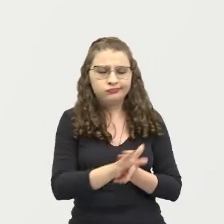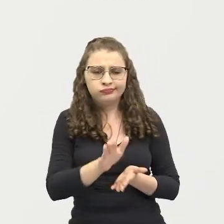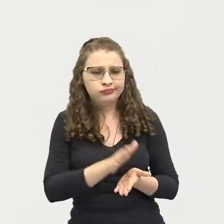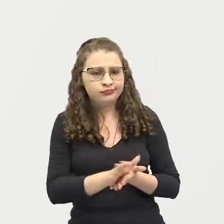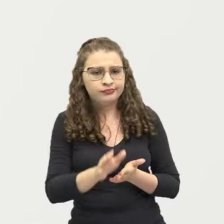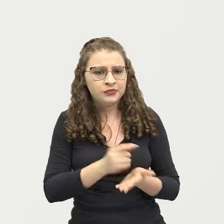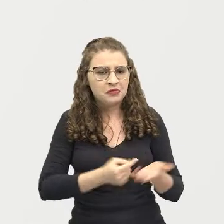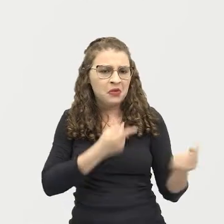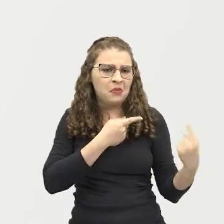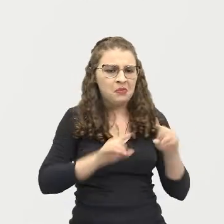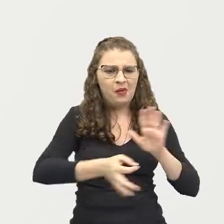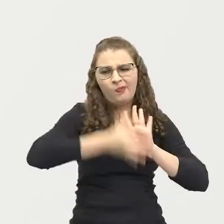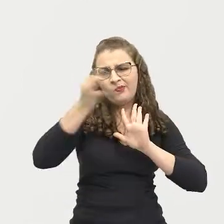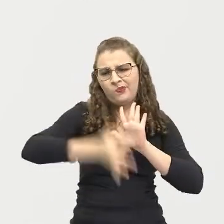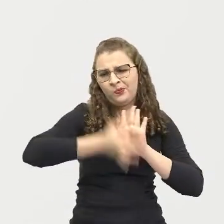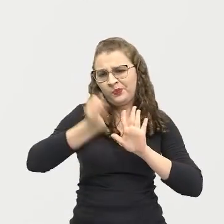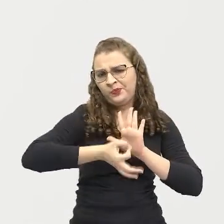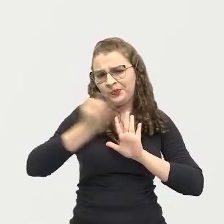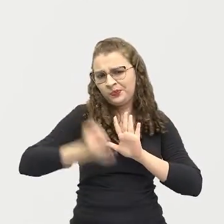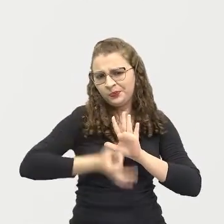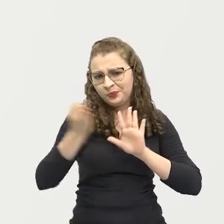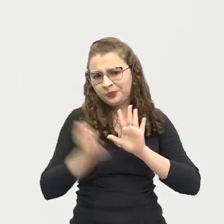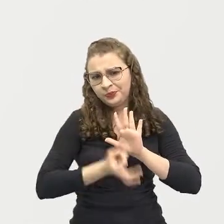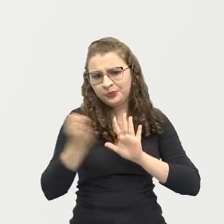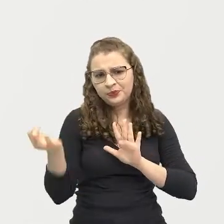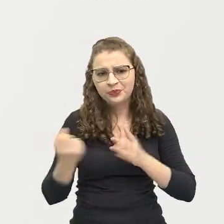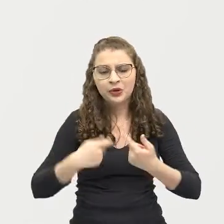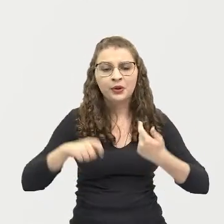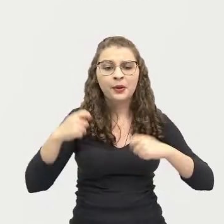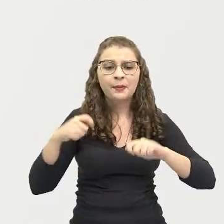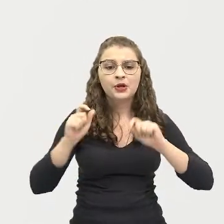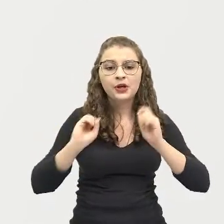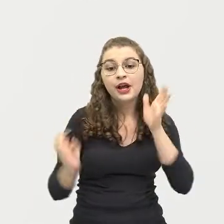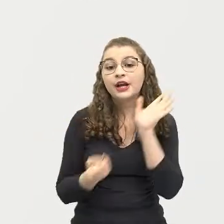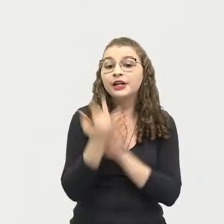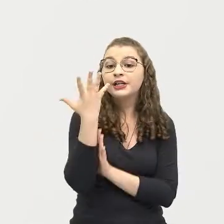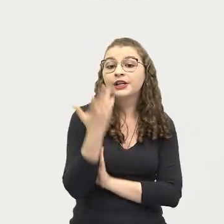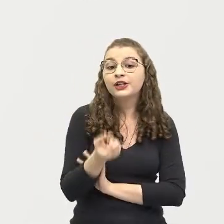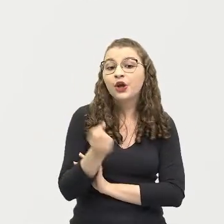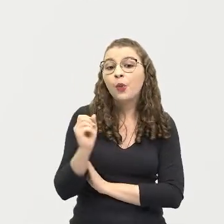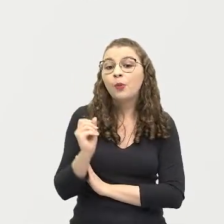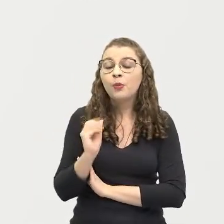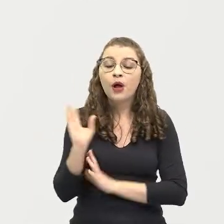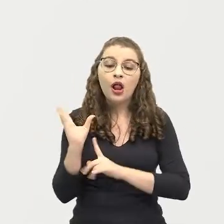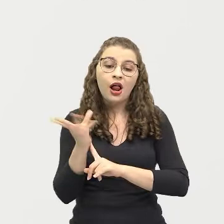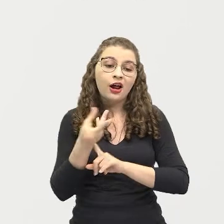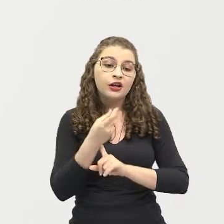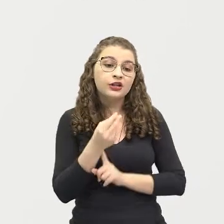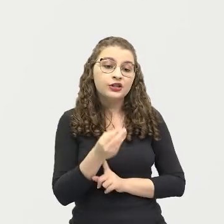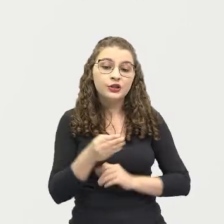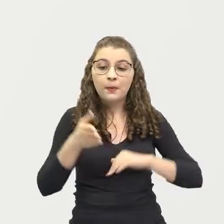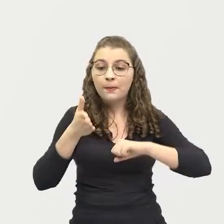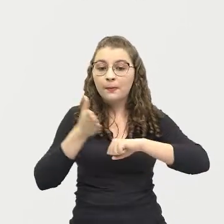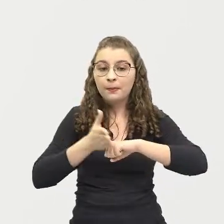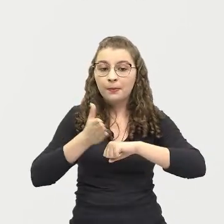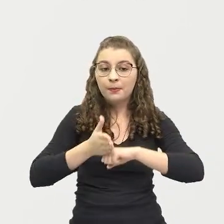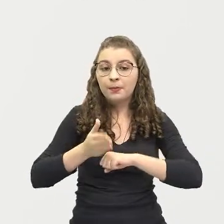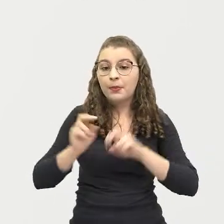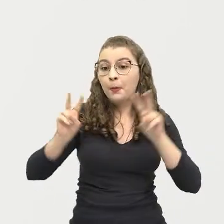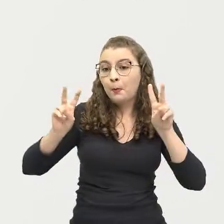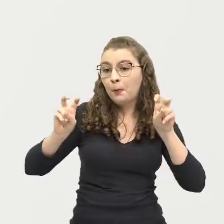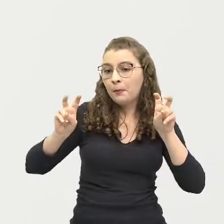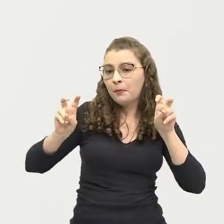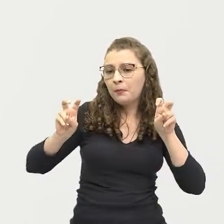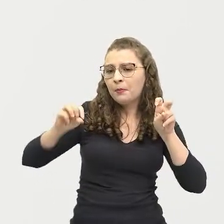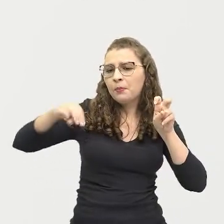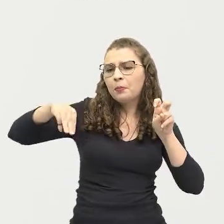uma dura crítica ao trabalho da artista e a necessidade de se criar uma arte moderna. Olha só que a arte dele está entre aspas,